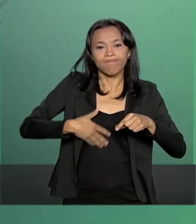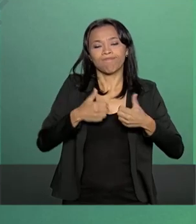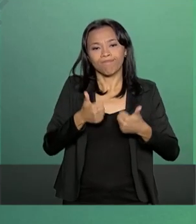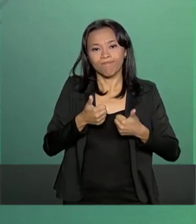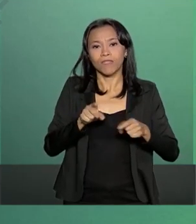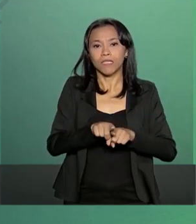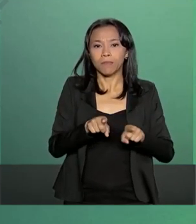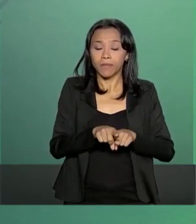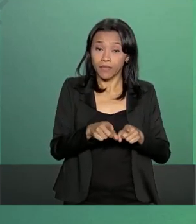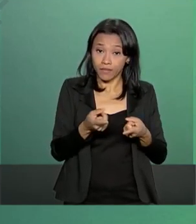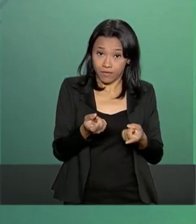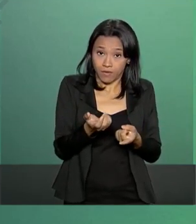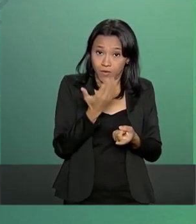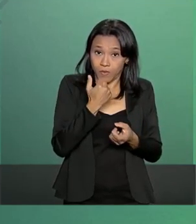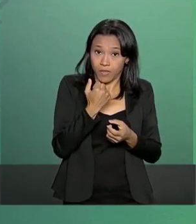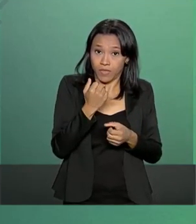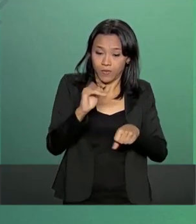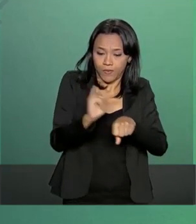oral.